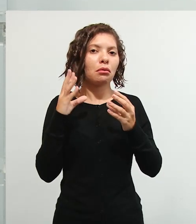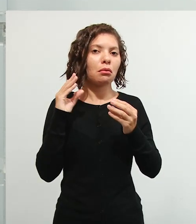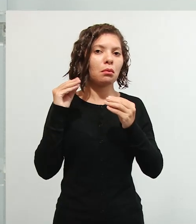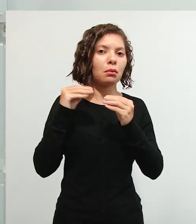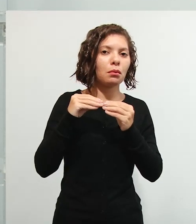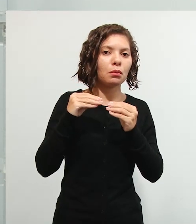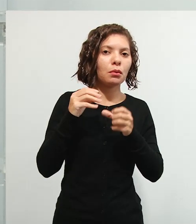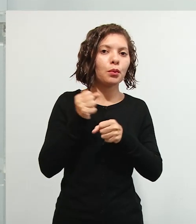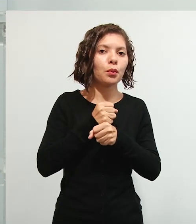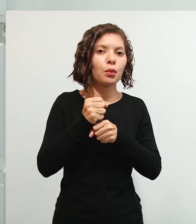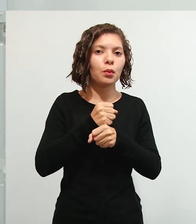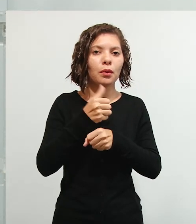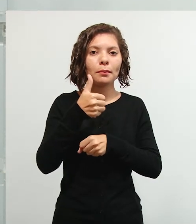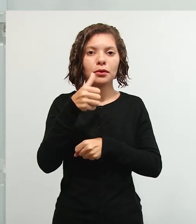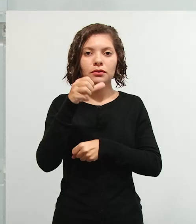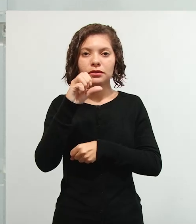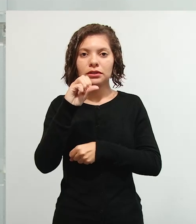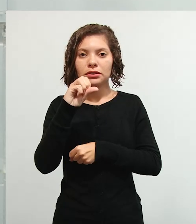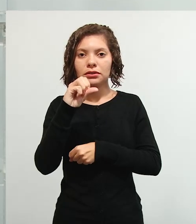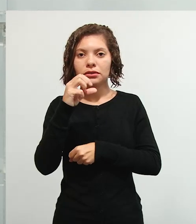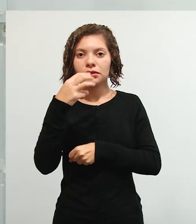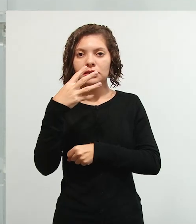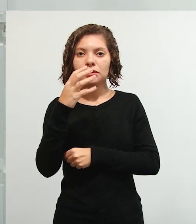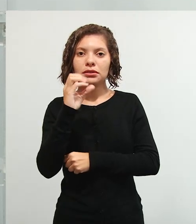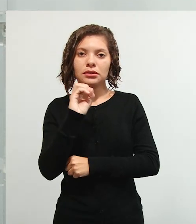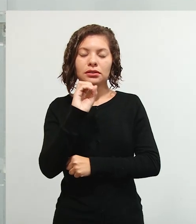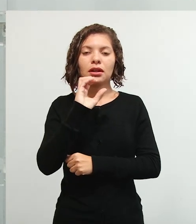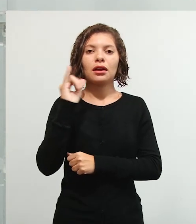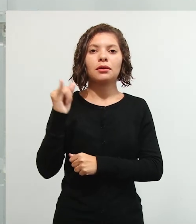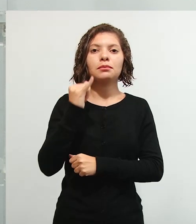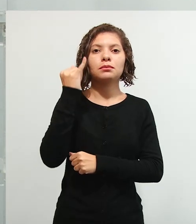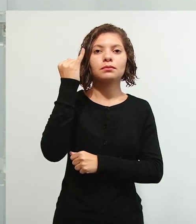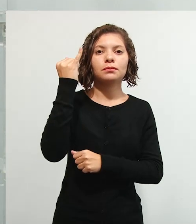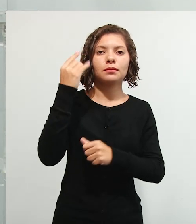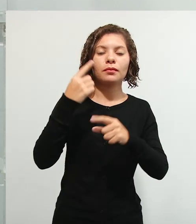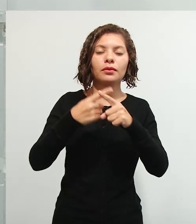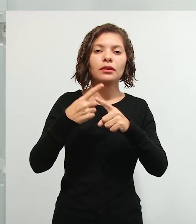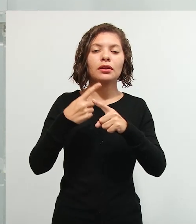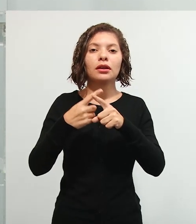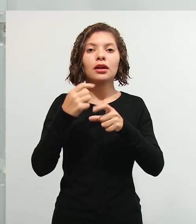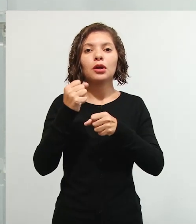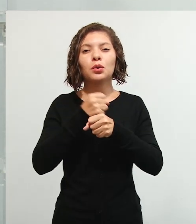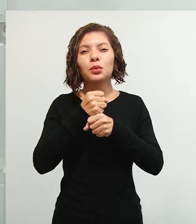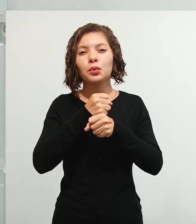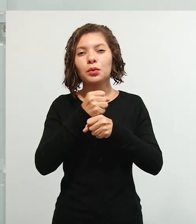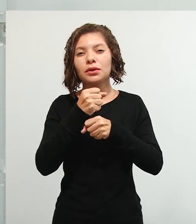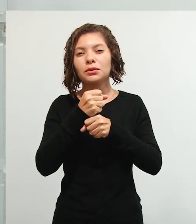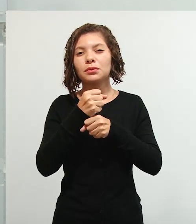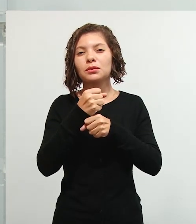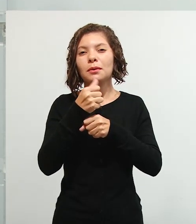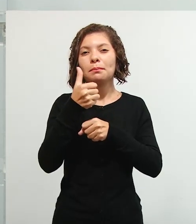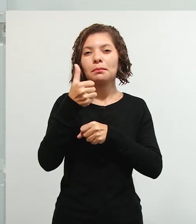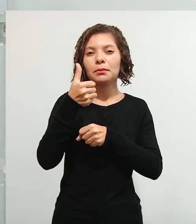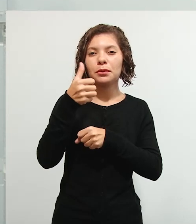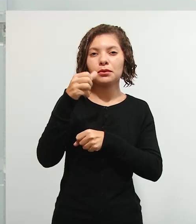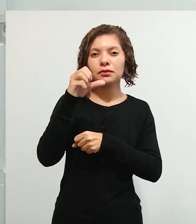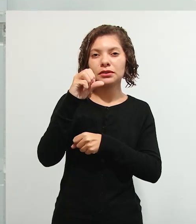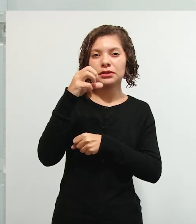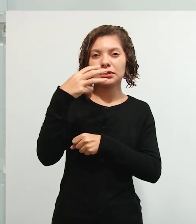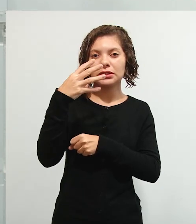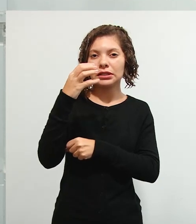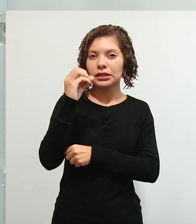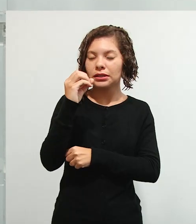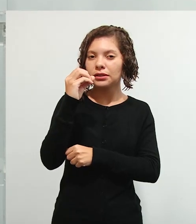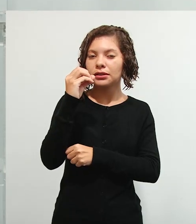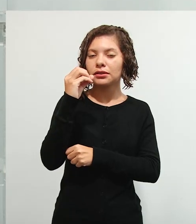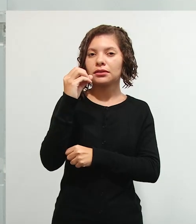é 1930. Esse corte é importante porque nesse ano, entre 30 e 31, é